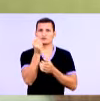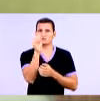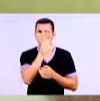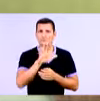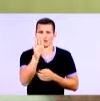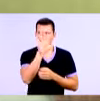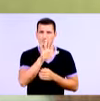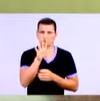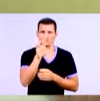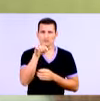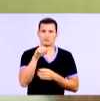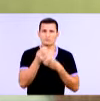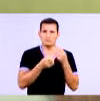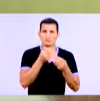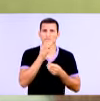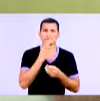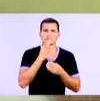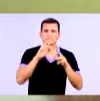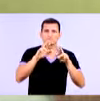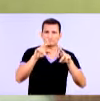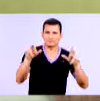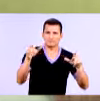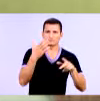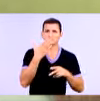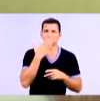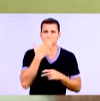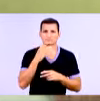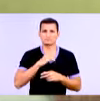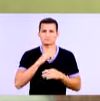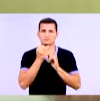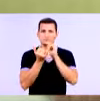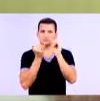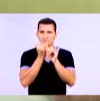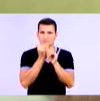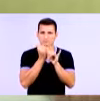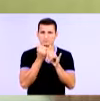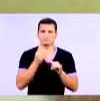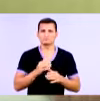que efetivamente a gente conhece de diversos formatos que se tem na internet, né?